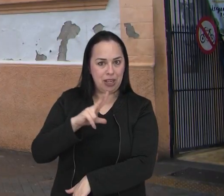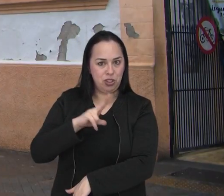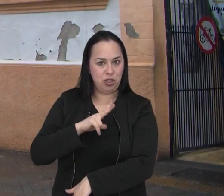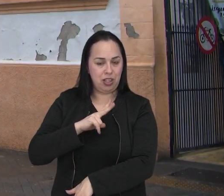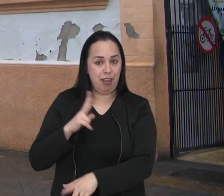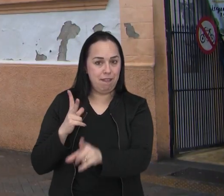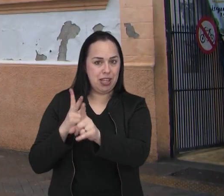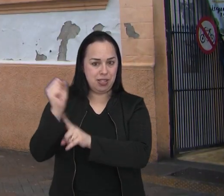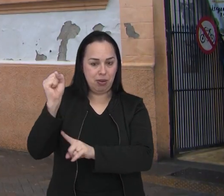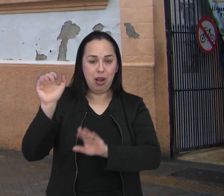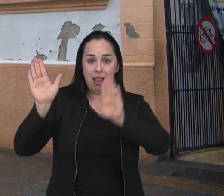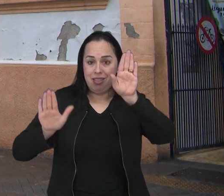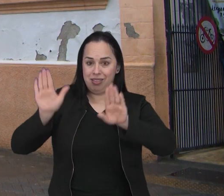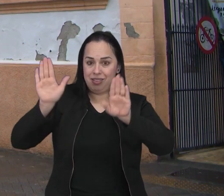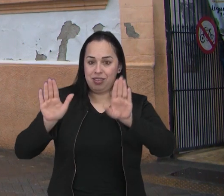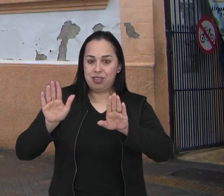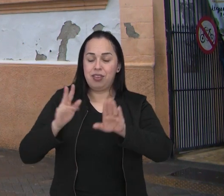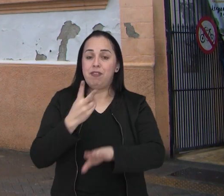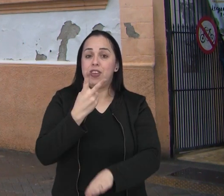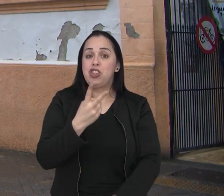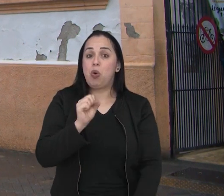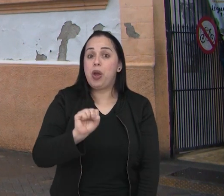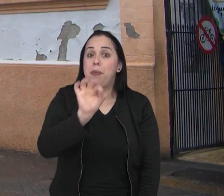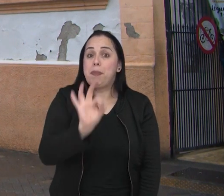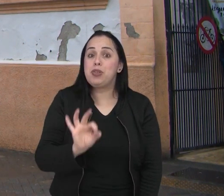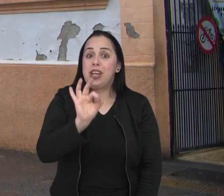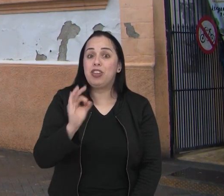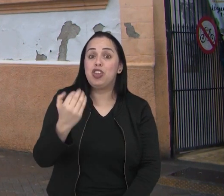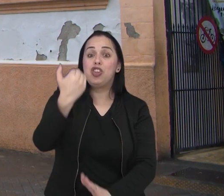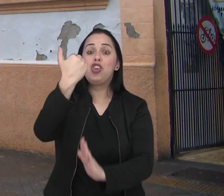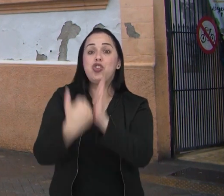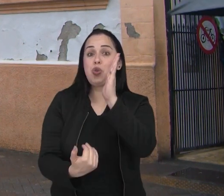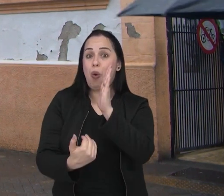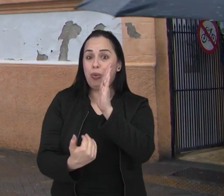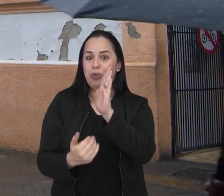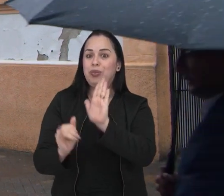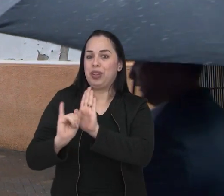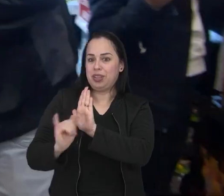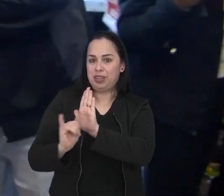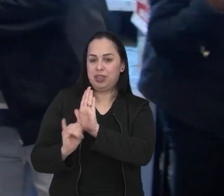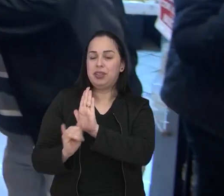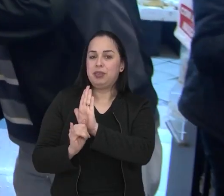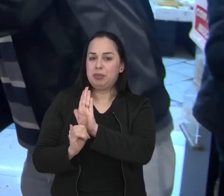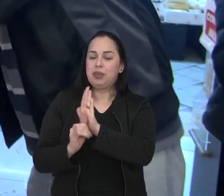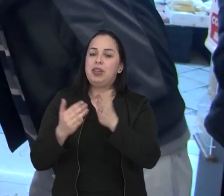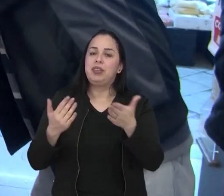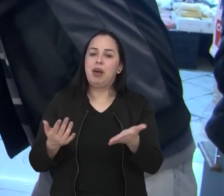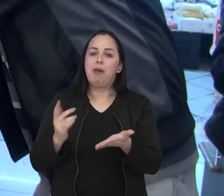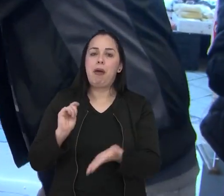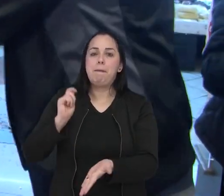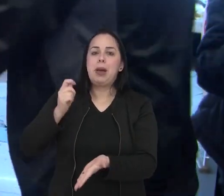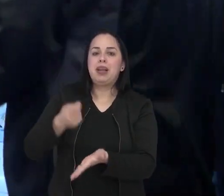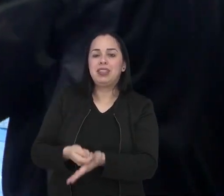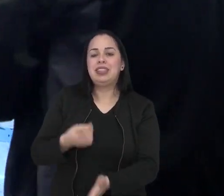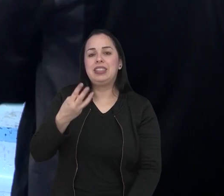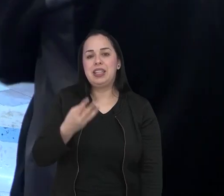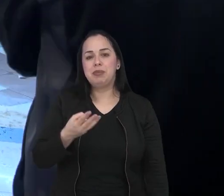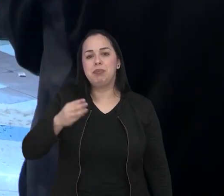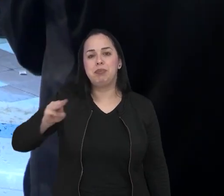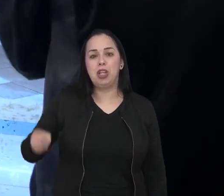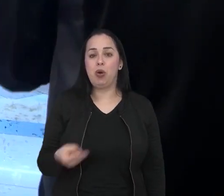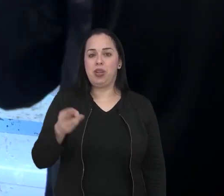vencedora da licitação ofereceu desconto de 28% sobre o valor do edital, fixando o custo total em